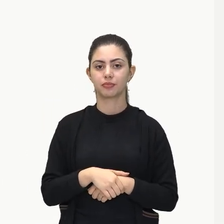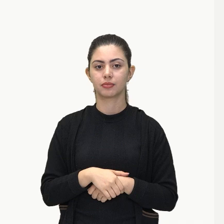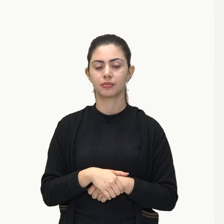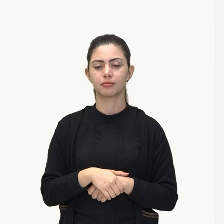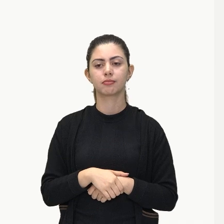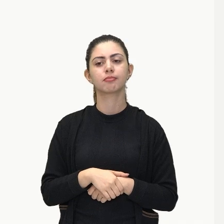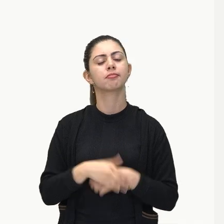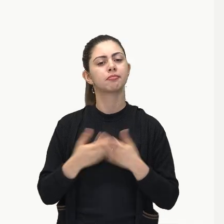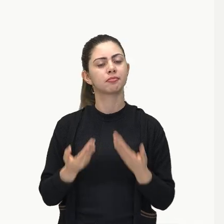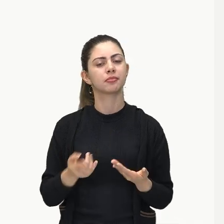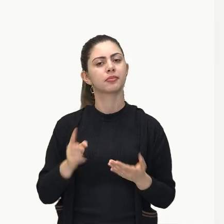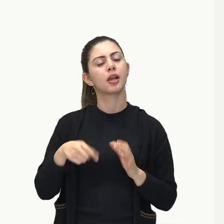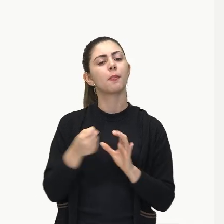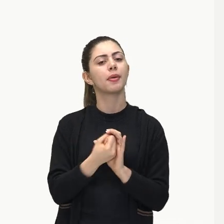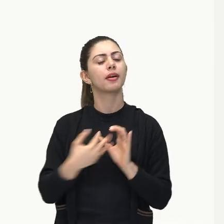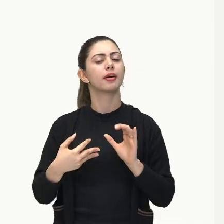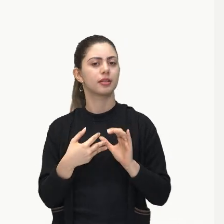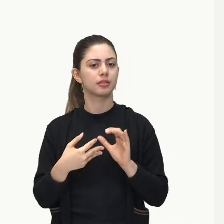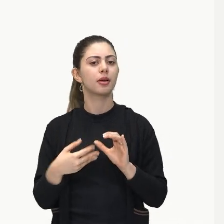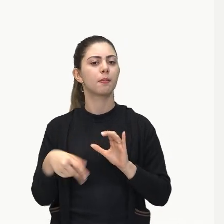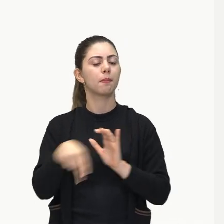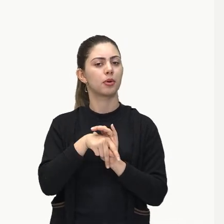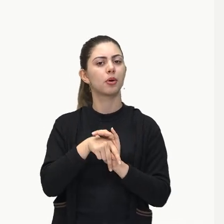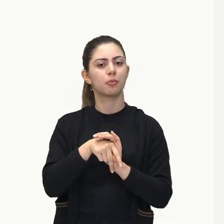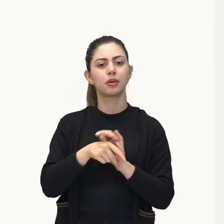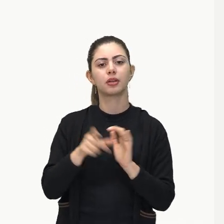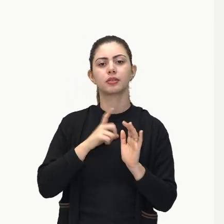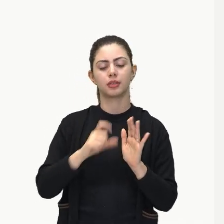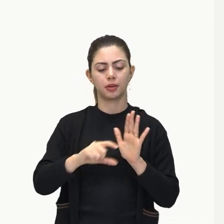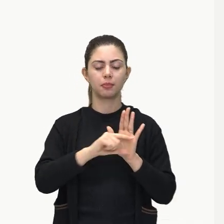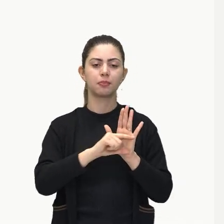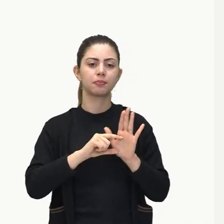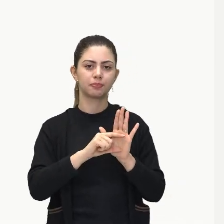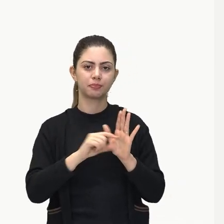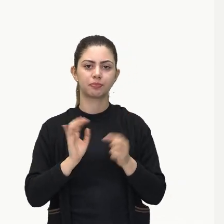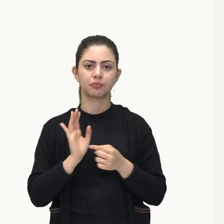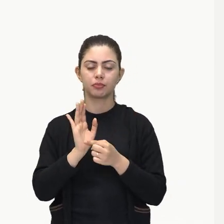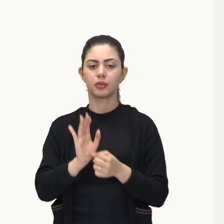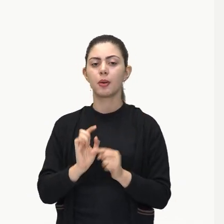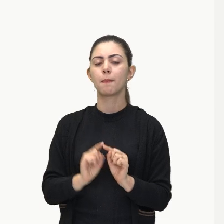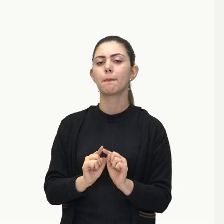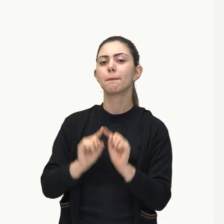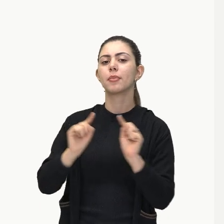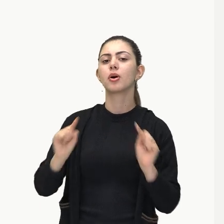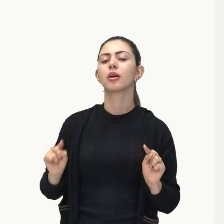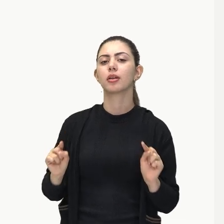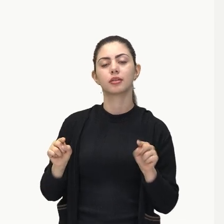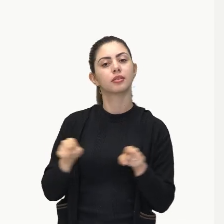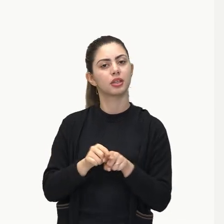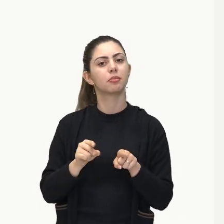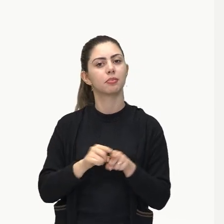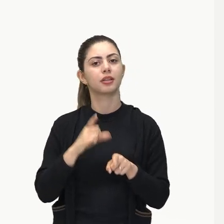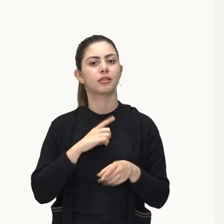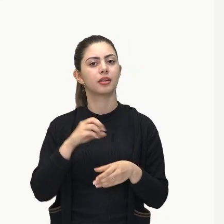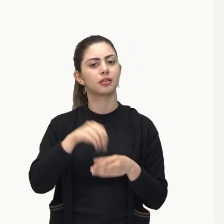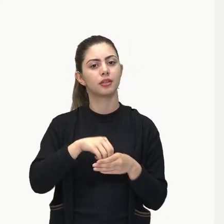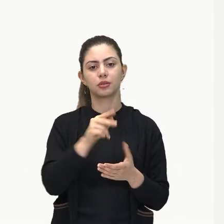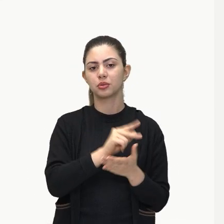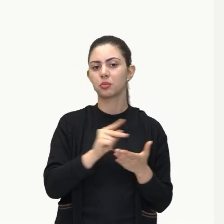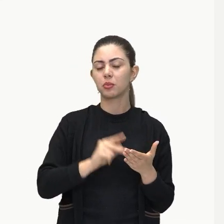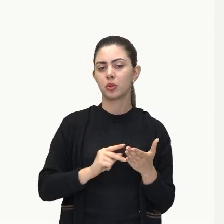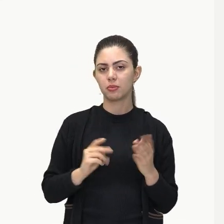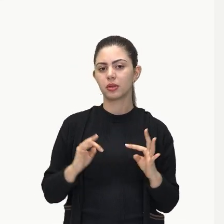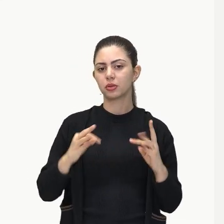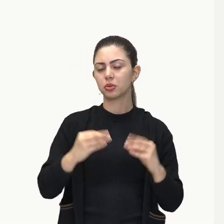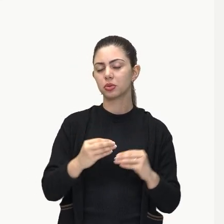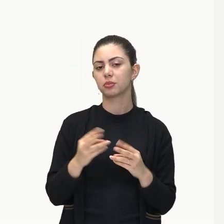Esse elemento está aqui nesse último trecho que a gente trouxe, só que ele aparece também no resto do poema. Bora voltar aqui?